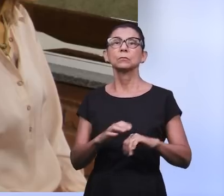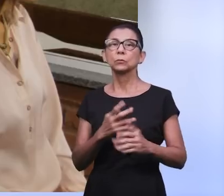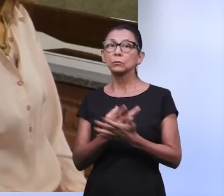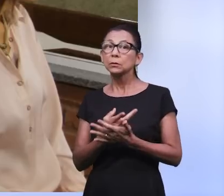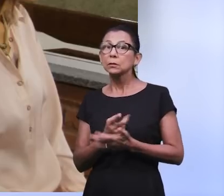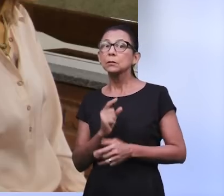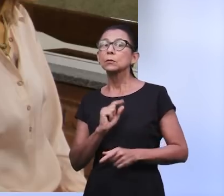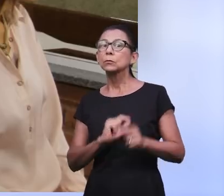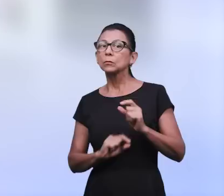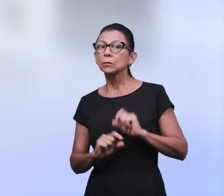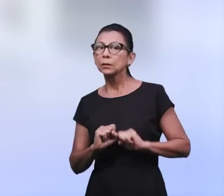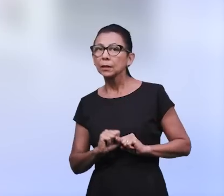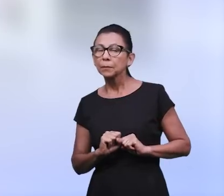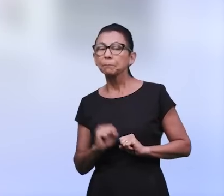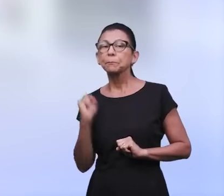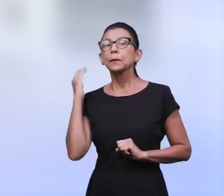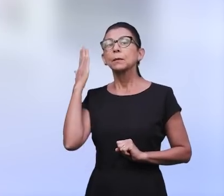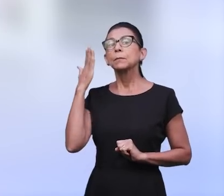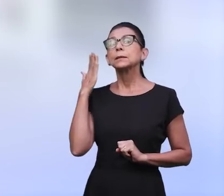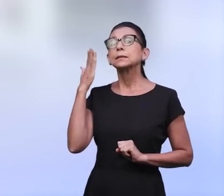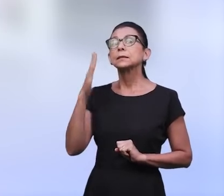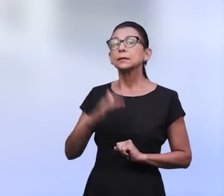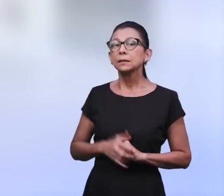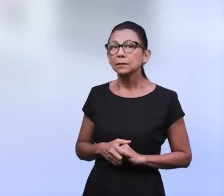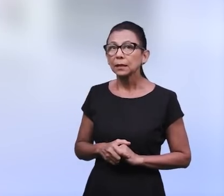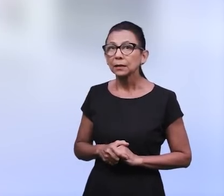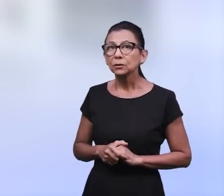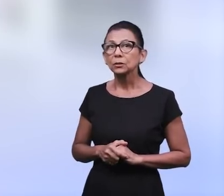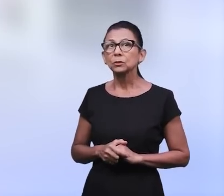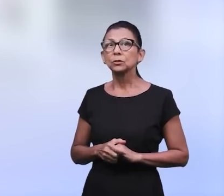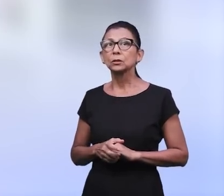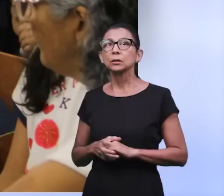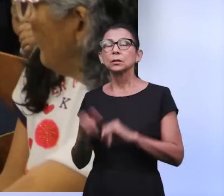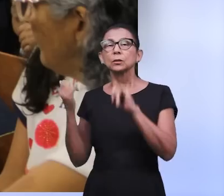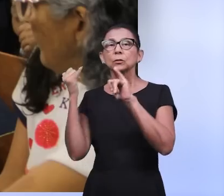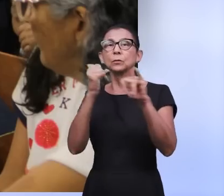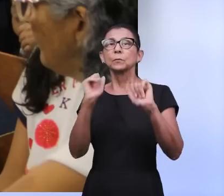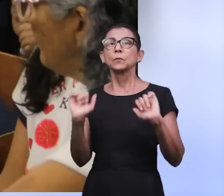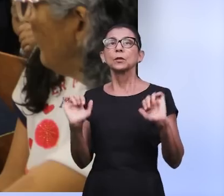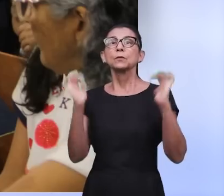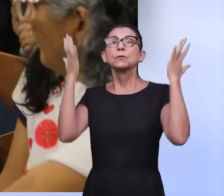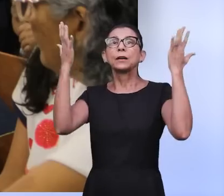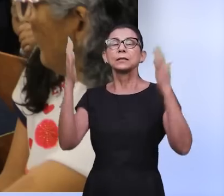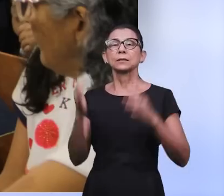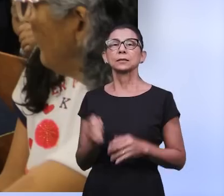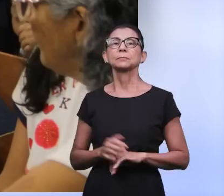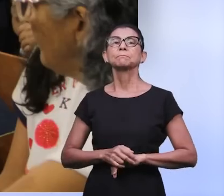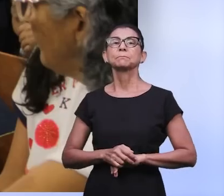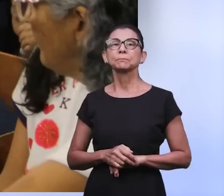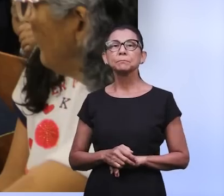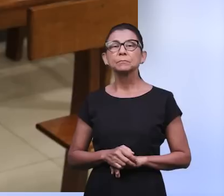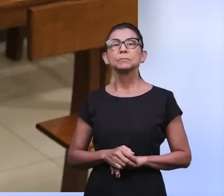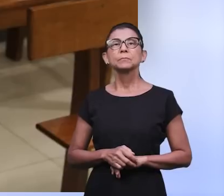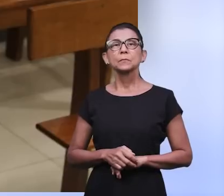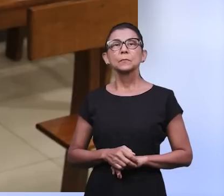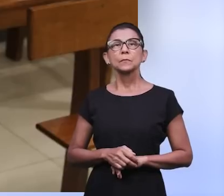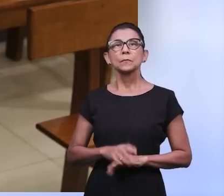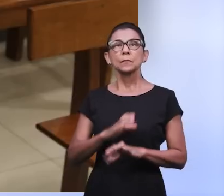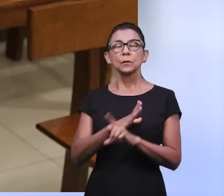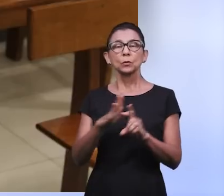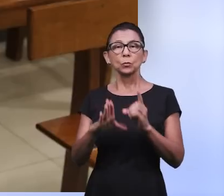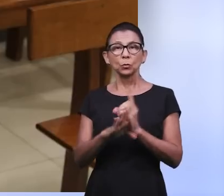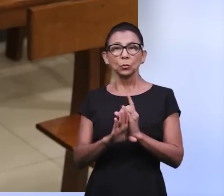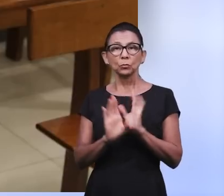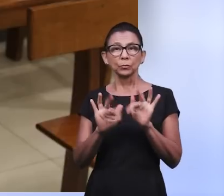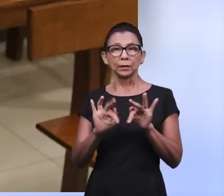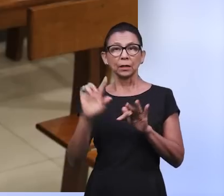nessa evangelização, a mensagem do último evento, Trombetas e Festas, foi transmitida para os presentes. Após o culto, os visitantes